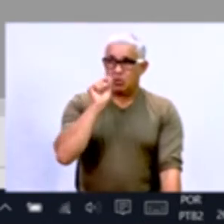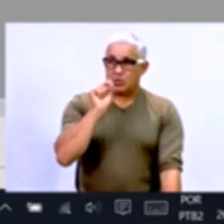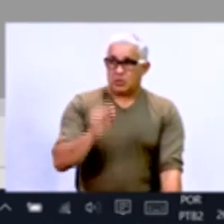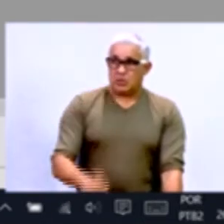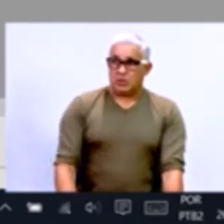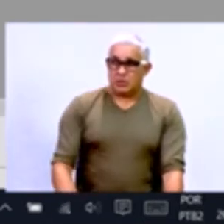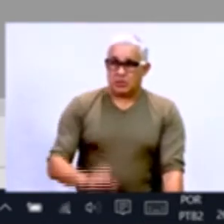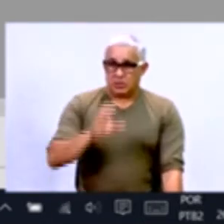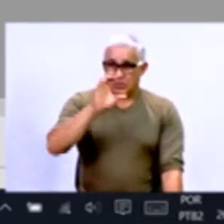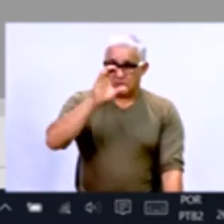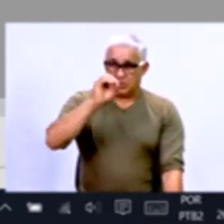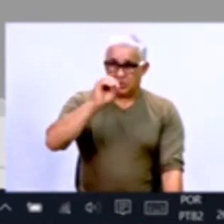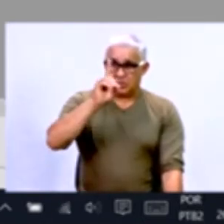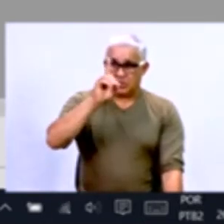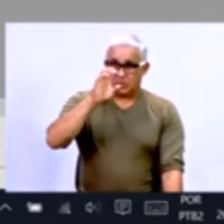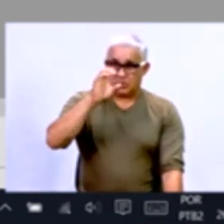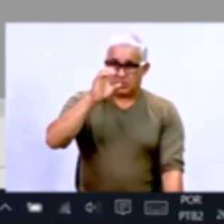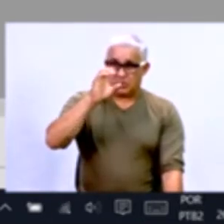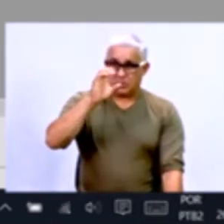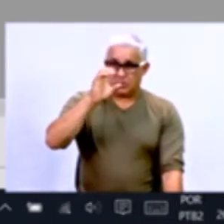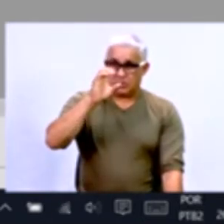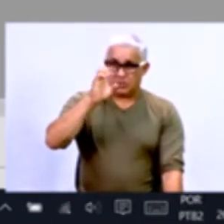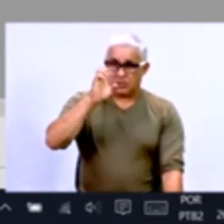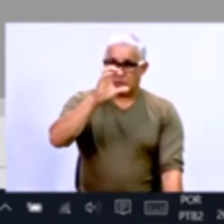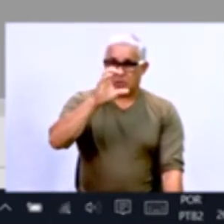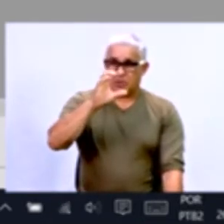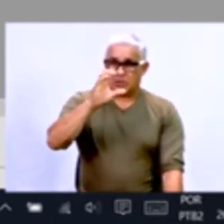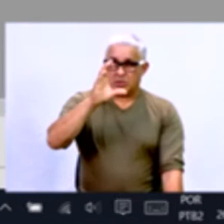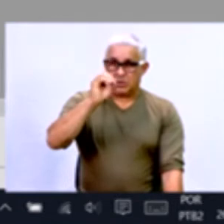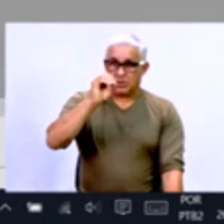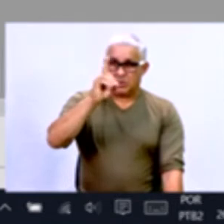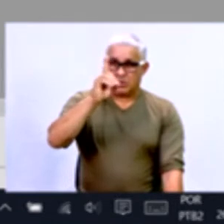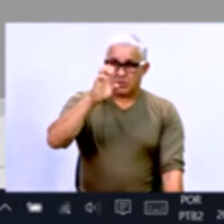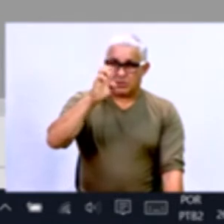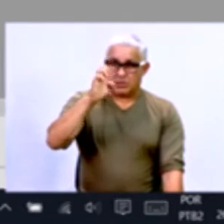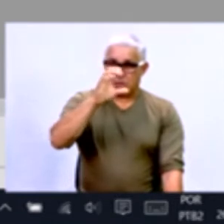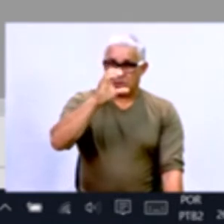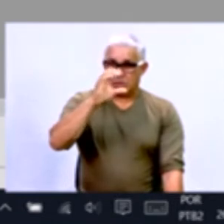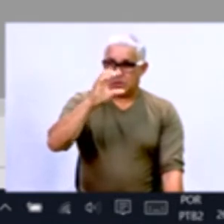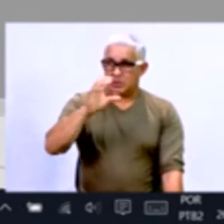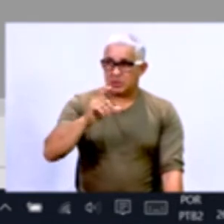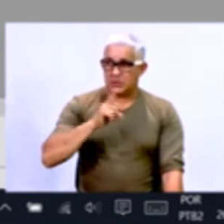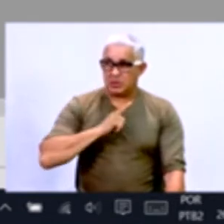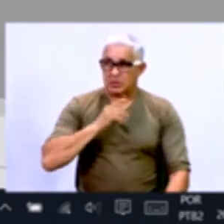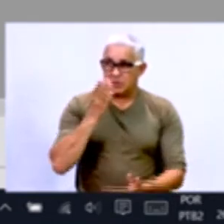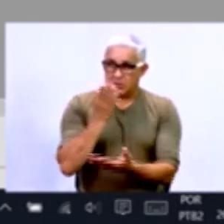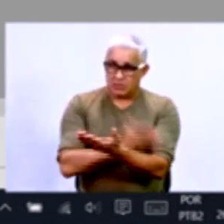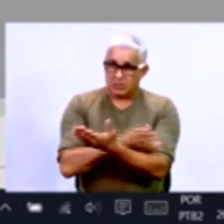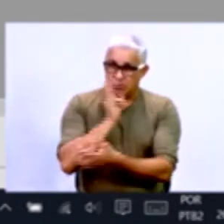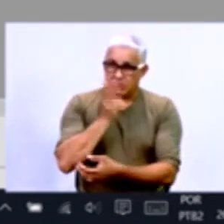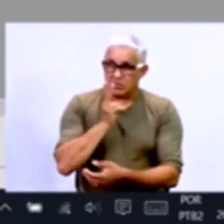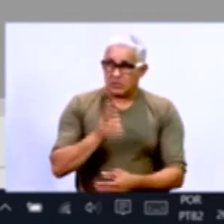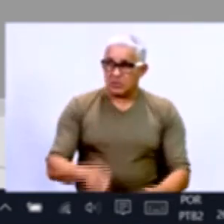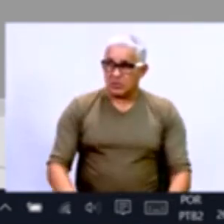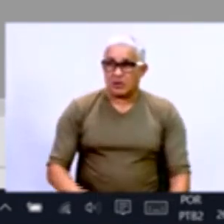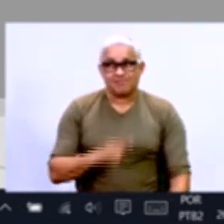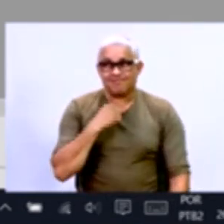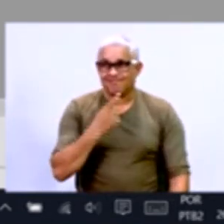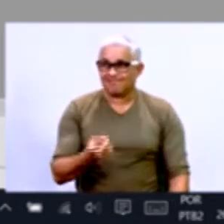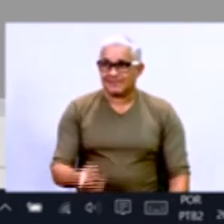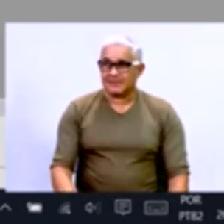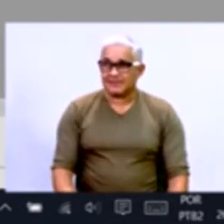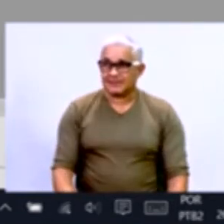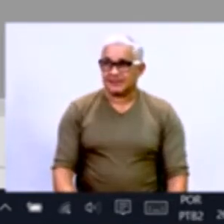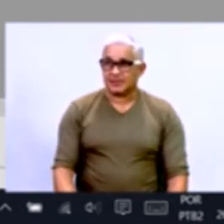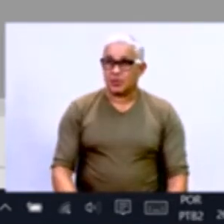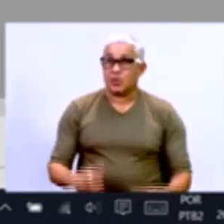o codec. Né? Então, aqui ele deve estar na mesma pasta. Vamos ver aqui. Ih, não foi possível. Vamos ver onde é que